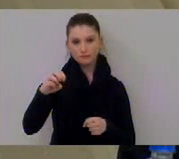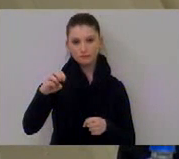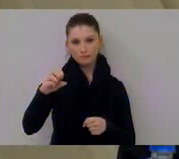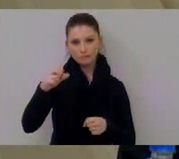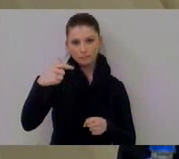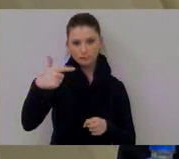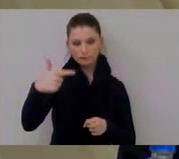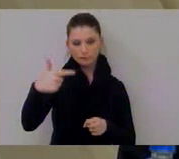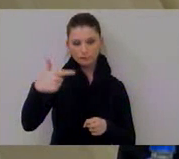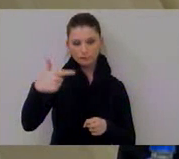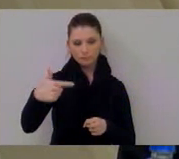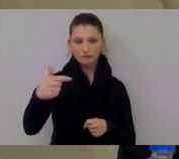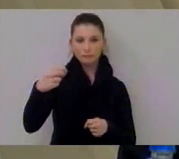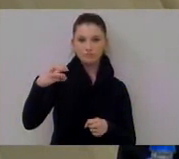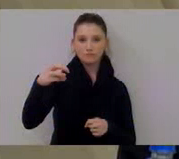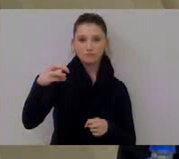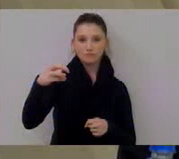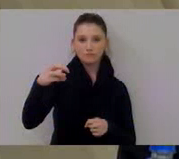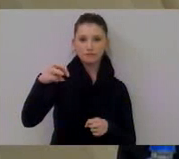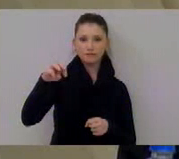303,